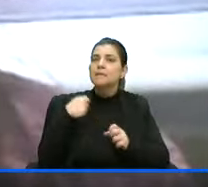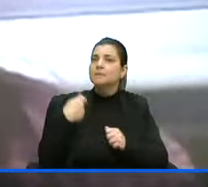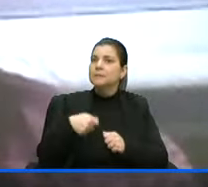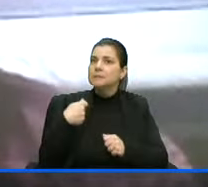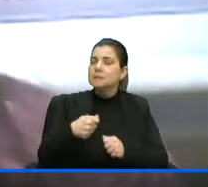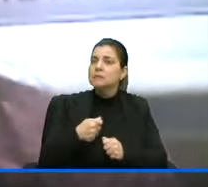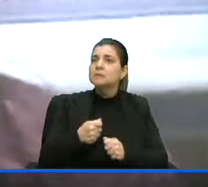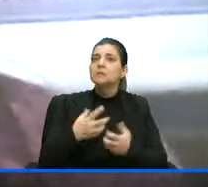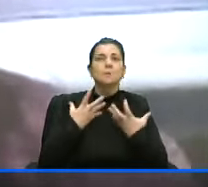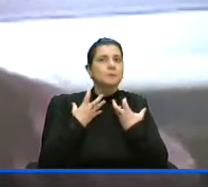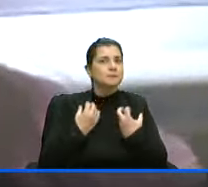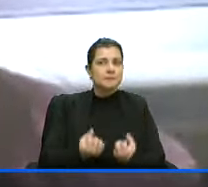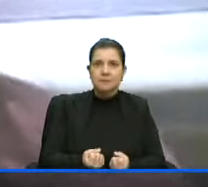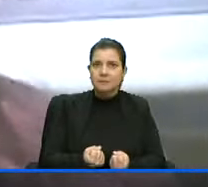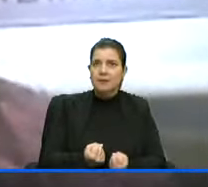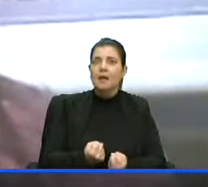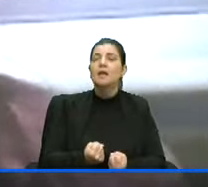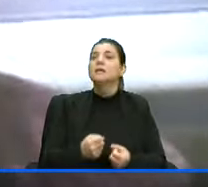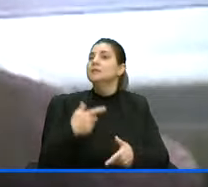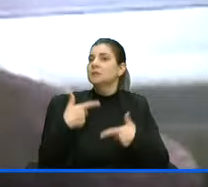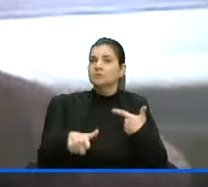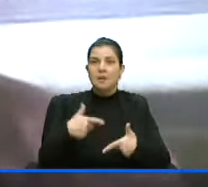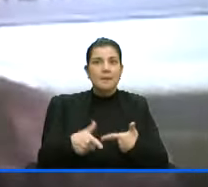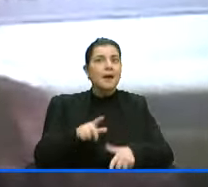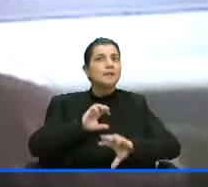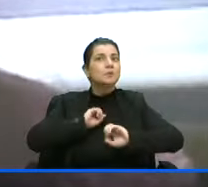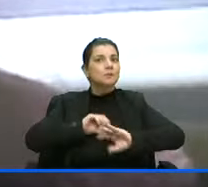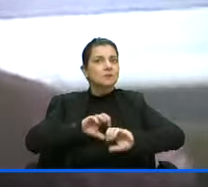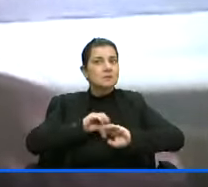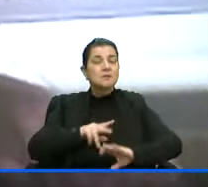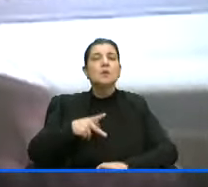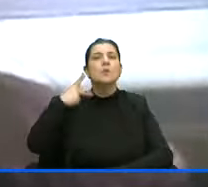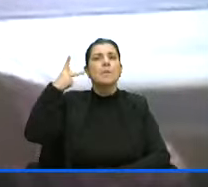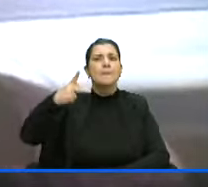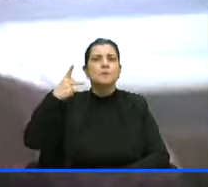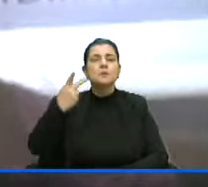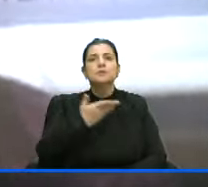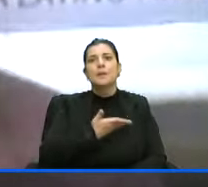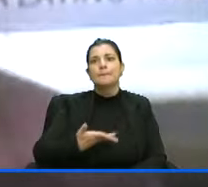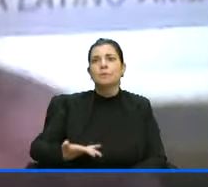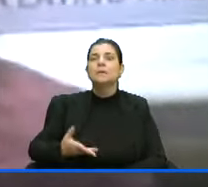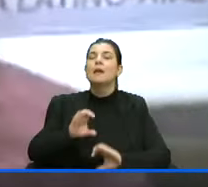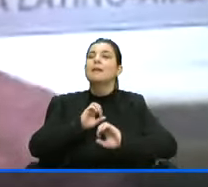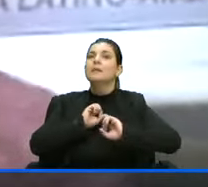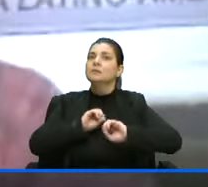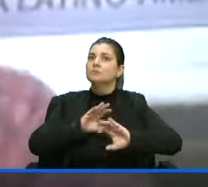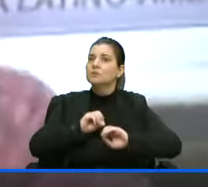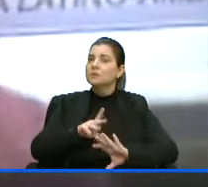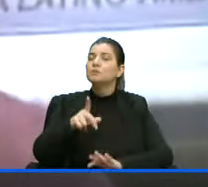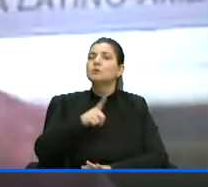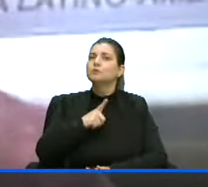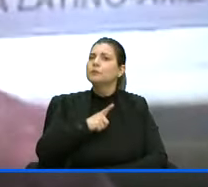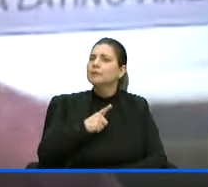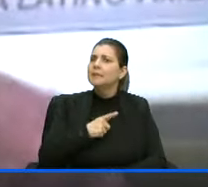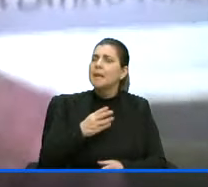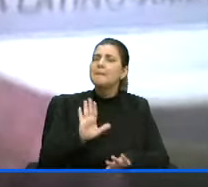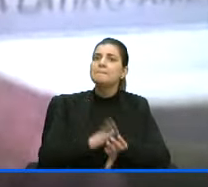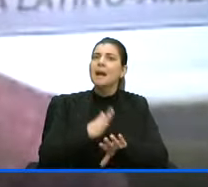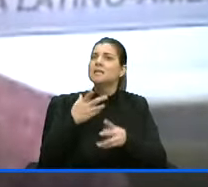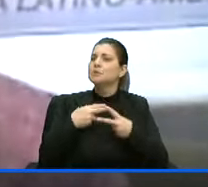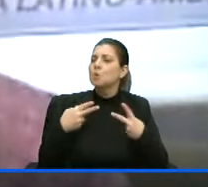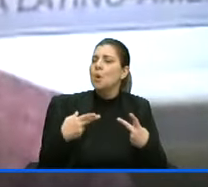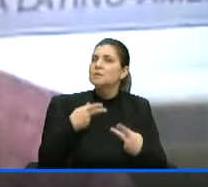não trabalha com a educação, educação infantil, uma política pública educacional. Então, assim, eu teria muito mais coisa para